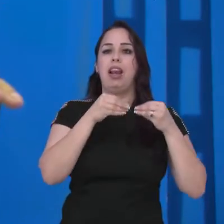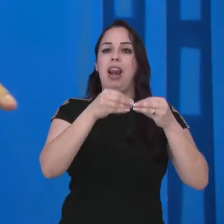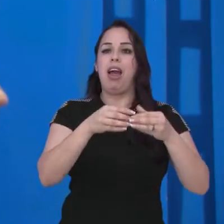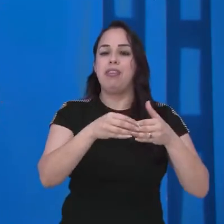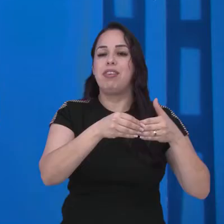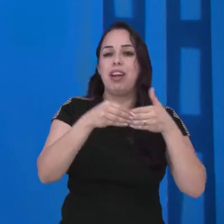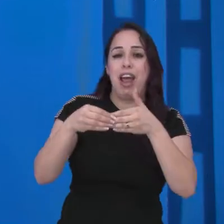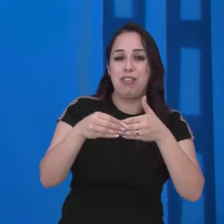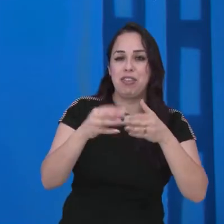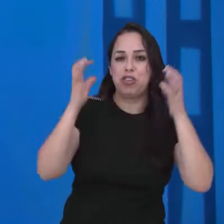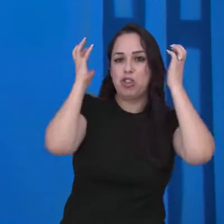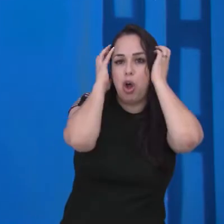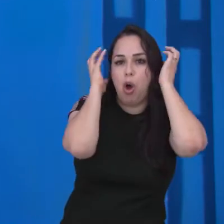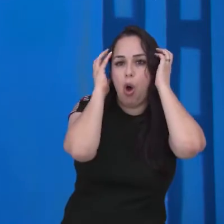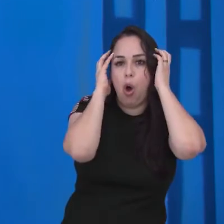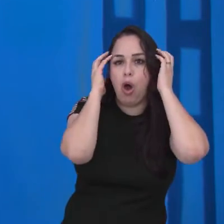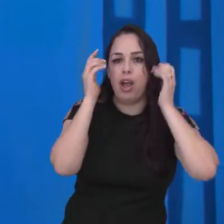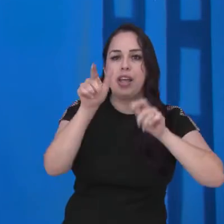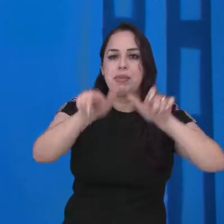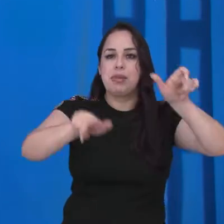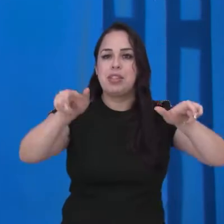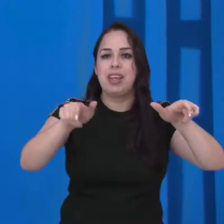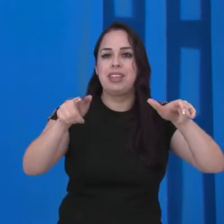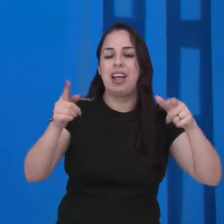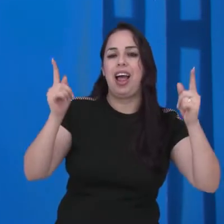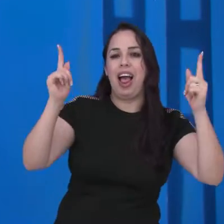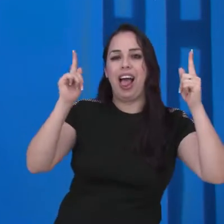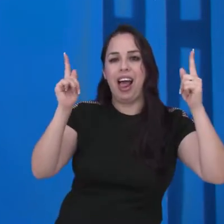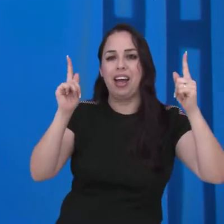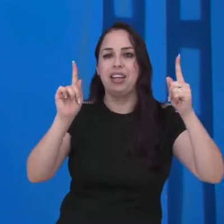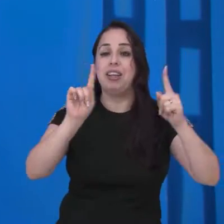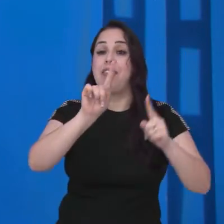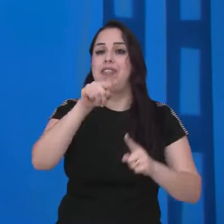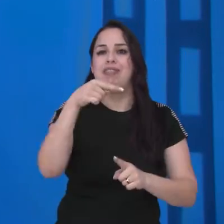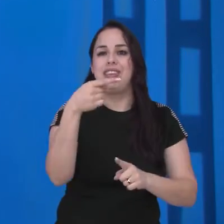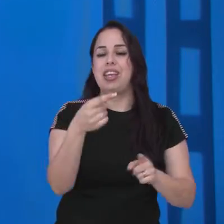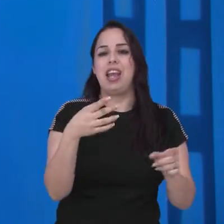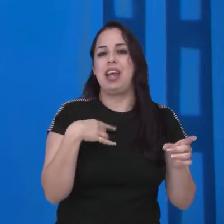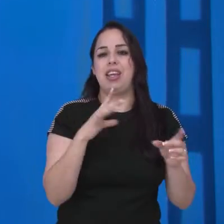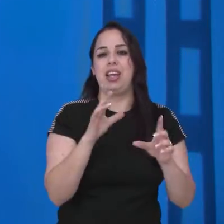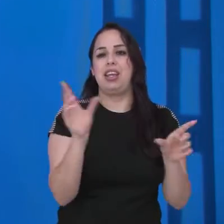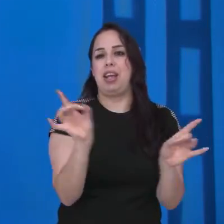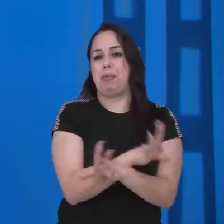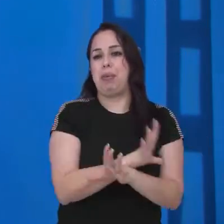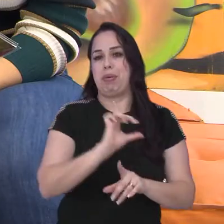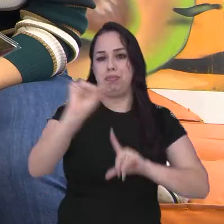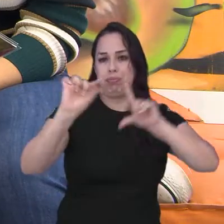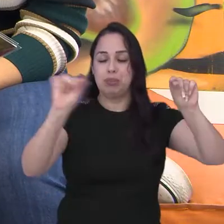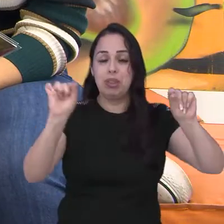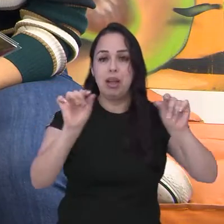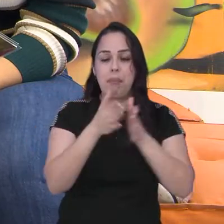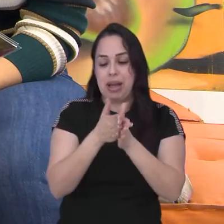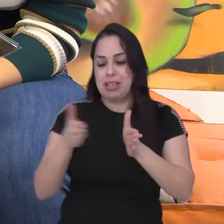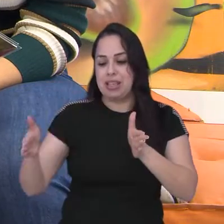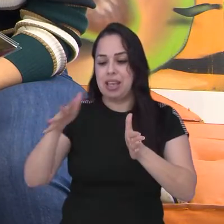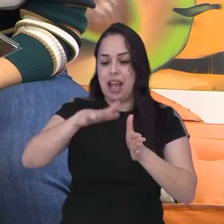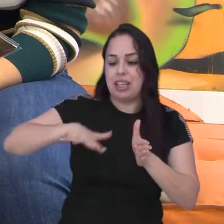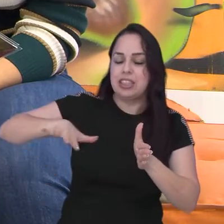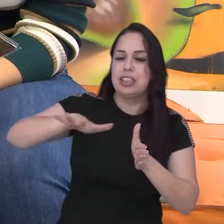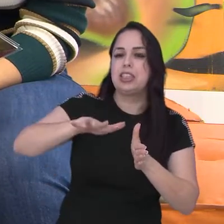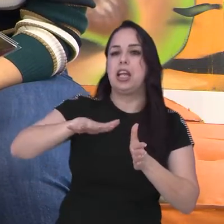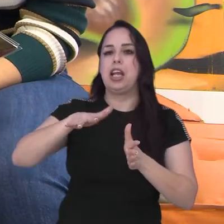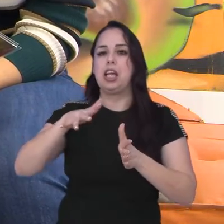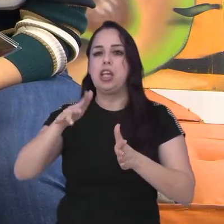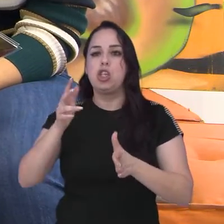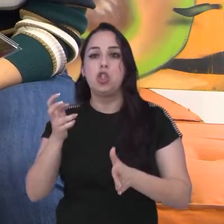todo mundo se diverte, eu vou embora e não deixo nada. Outra coisa é a gente pensar num projeto sociocultural educativo, de ocupação do espaço público, onde a gente troca